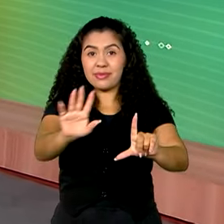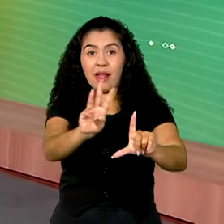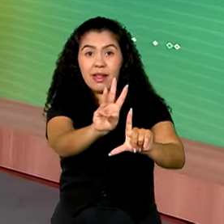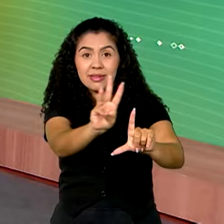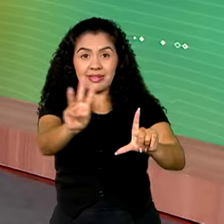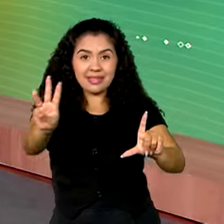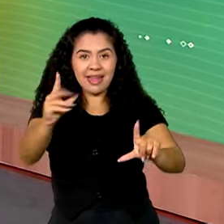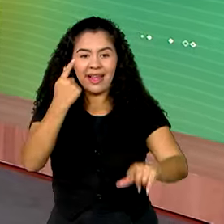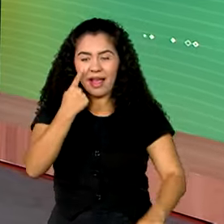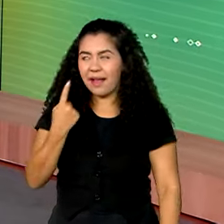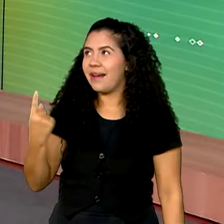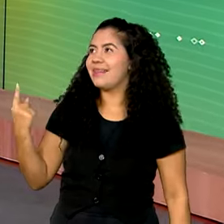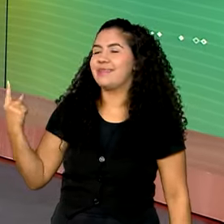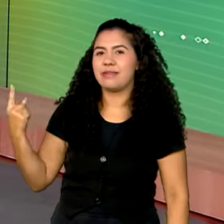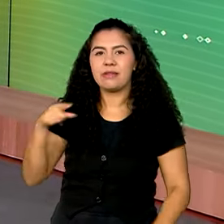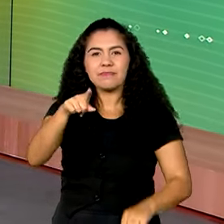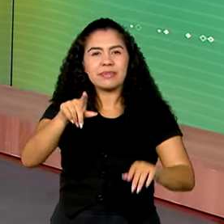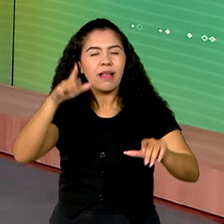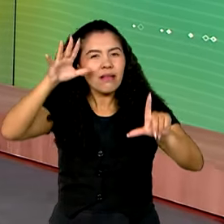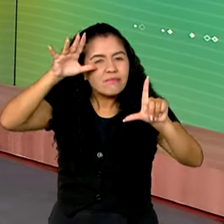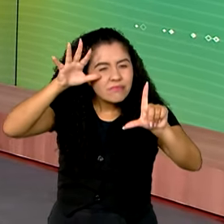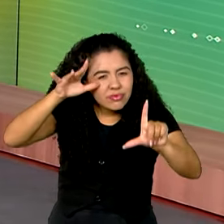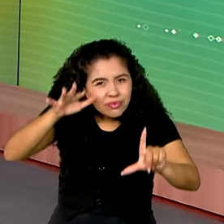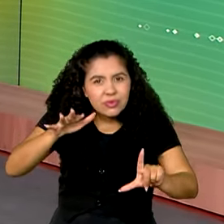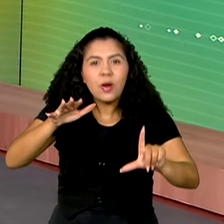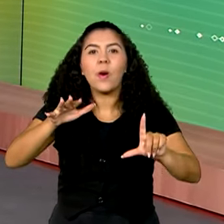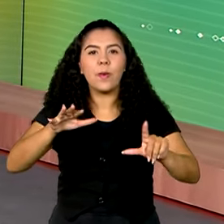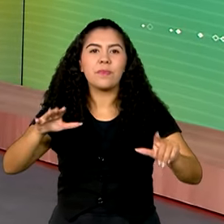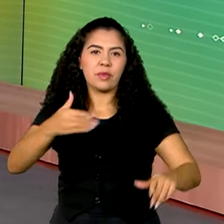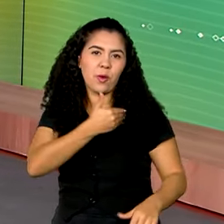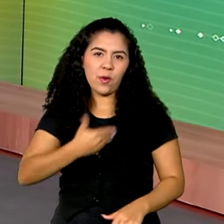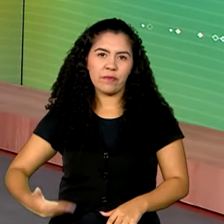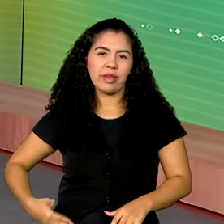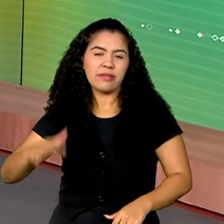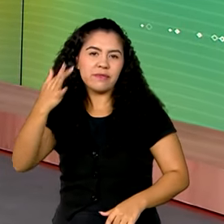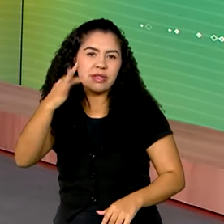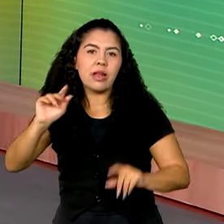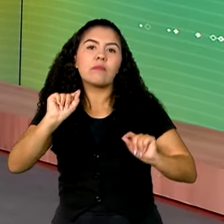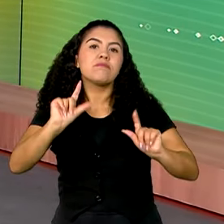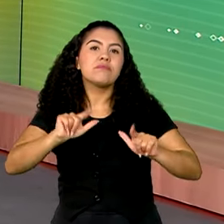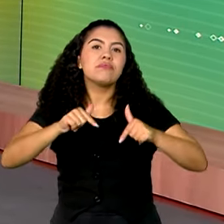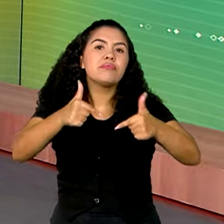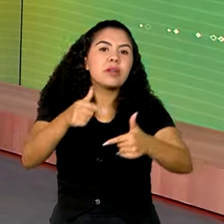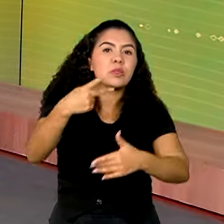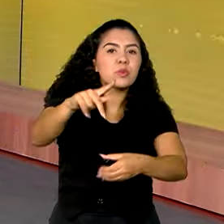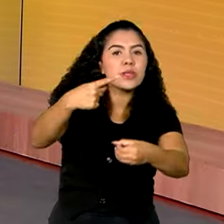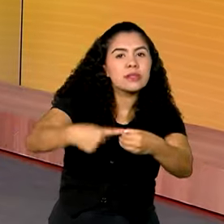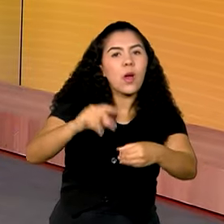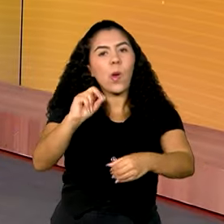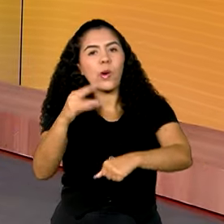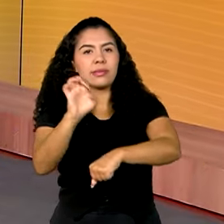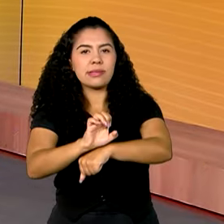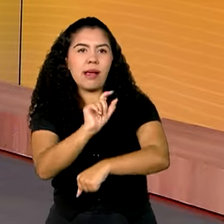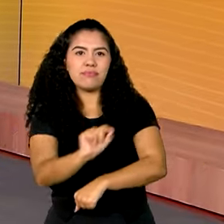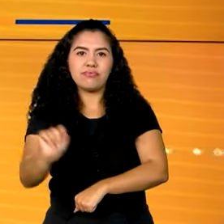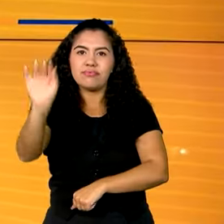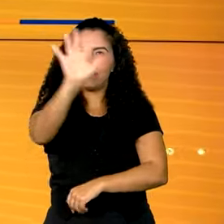gov.br/comunicabr para saber tudo que o governo federal está fazendo na sua cidade ou em qualquer outra localidade do